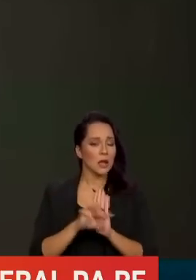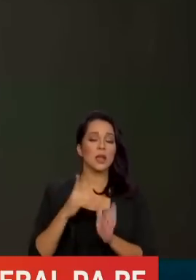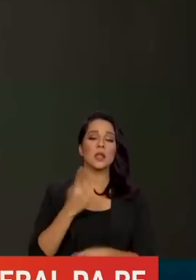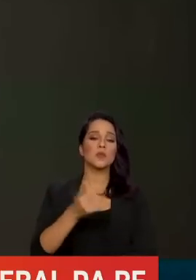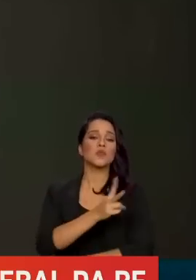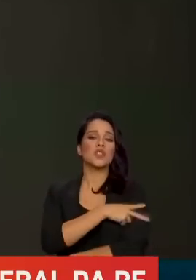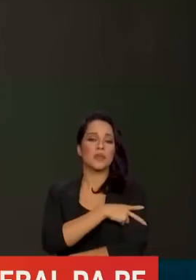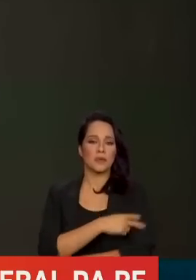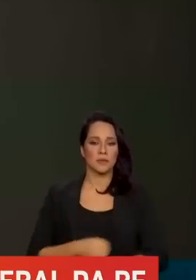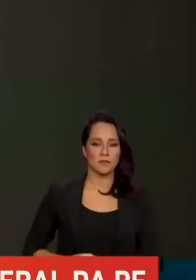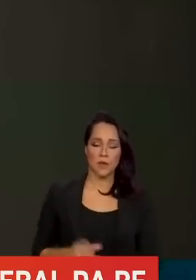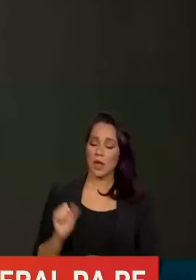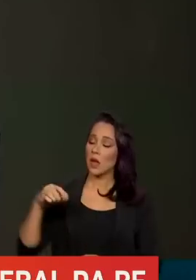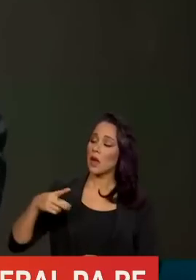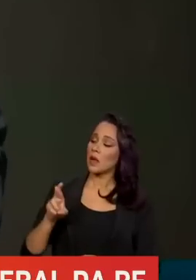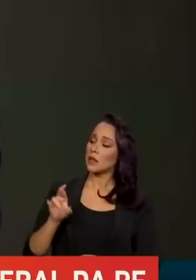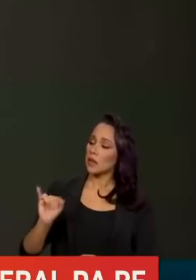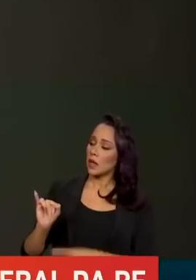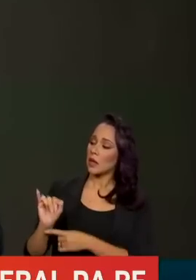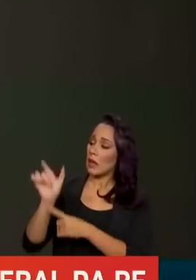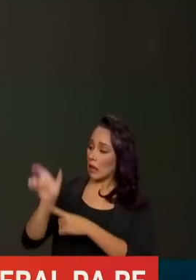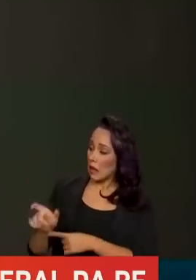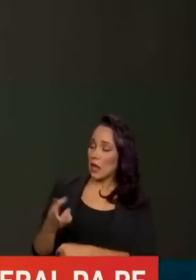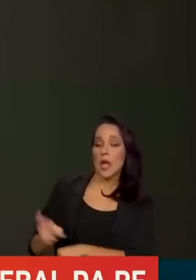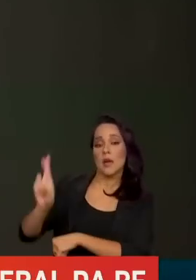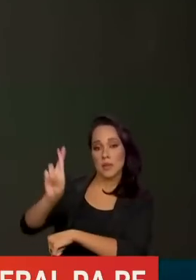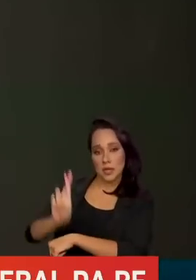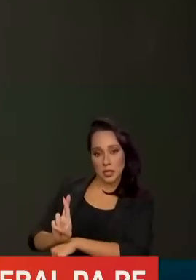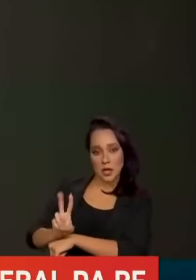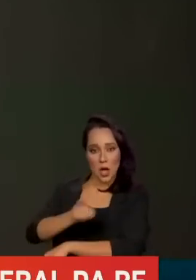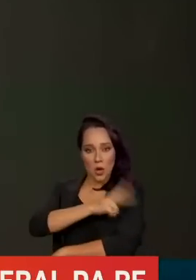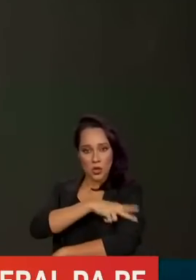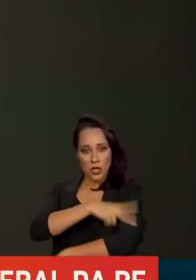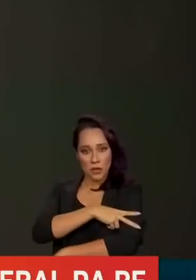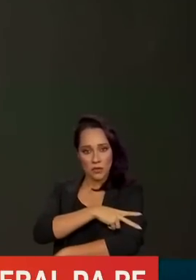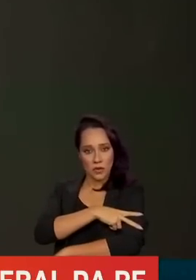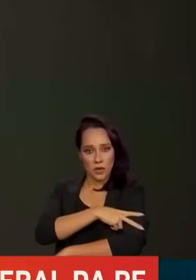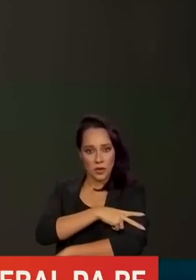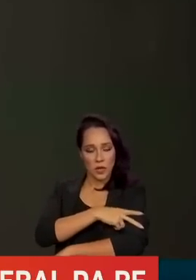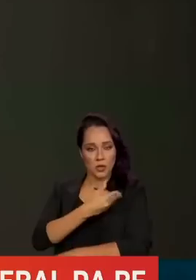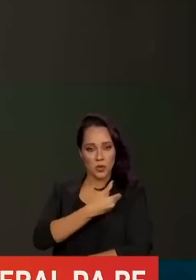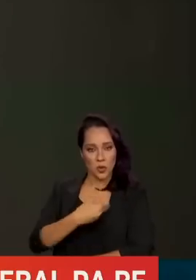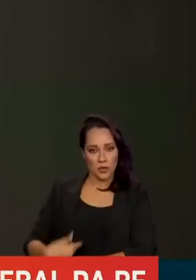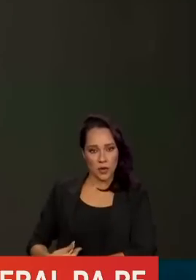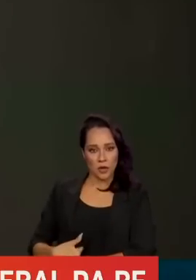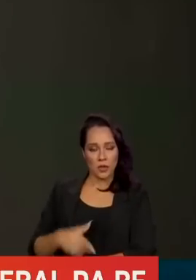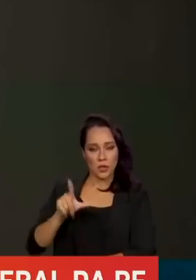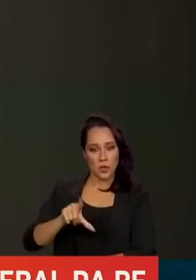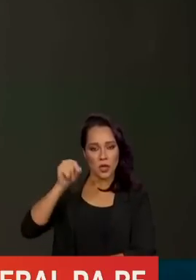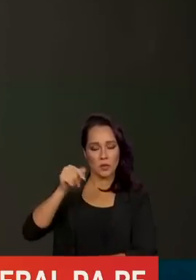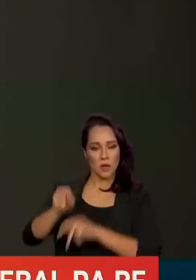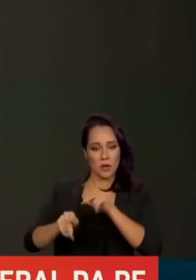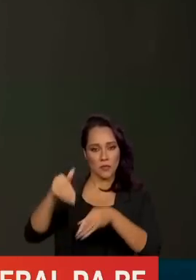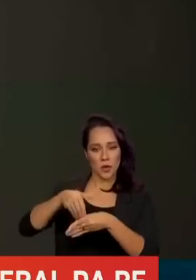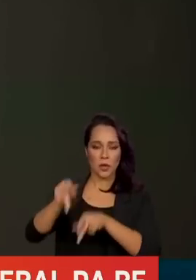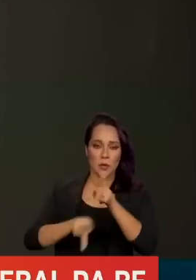chefe Doutor Andrei que representa o chefe de estado o chefe de governo eleito pelo voto